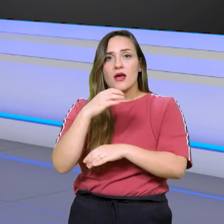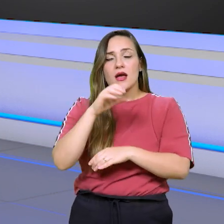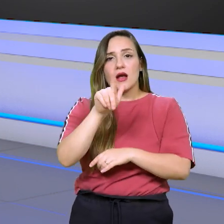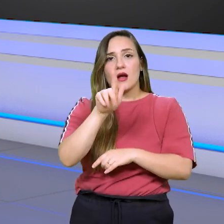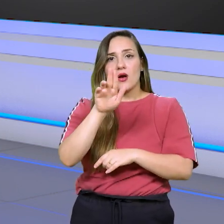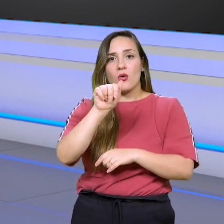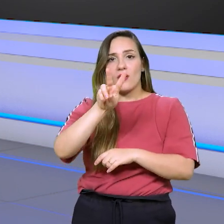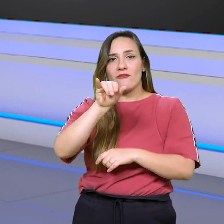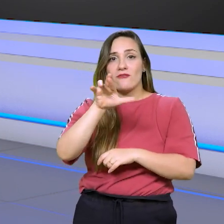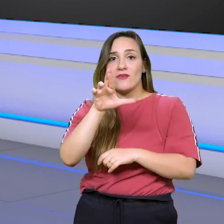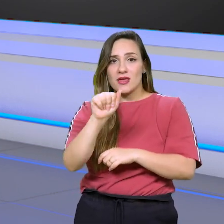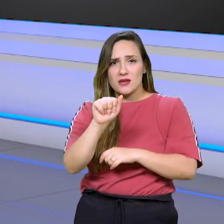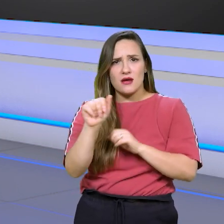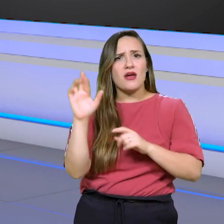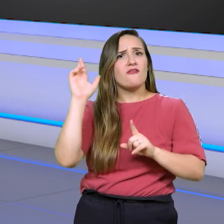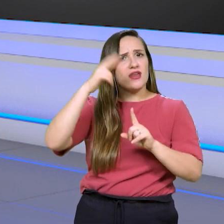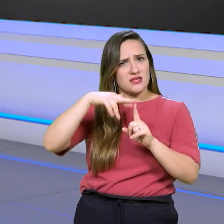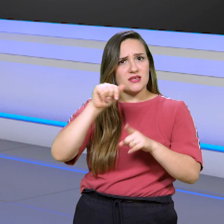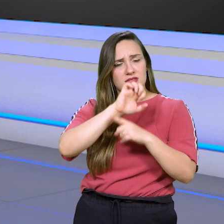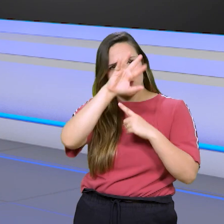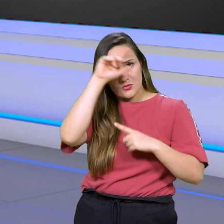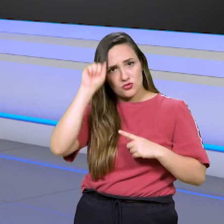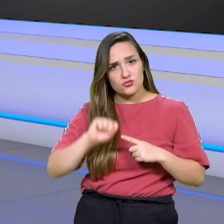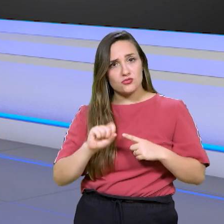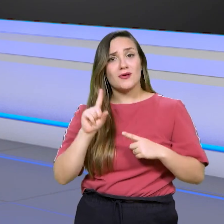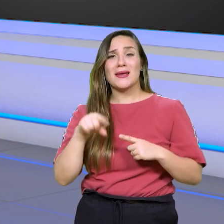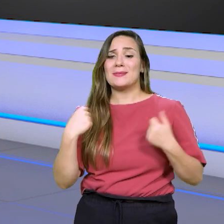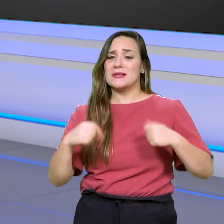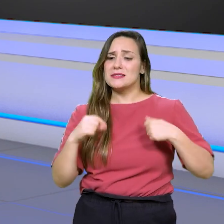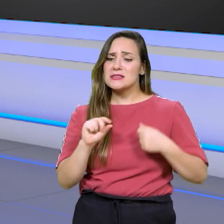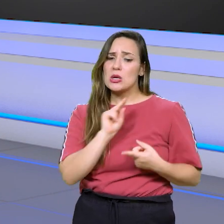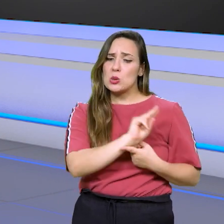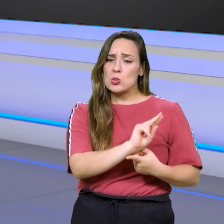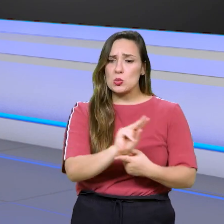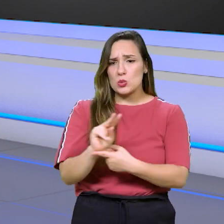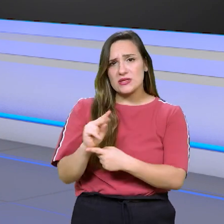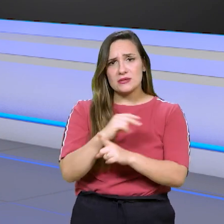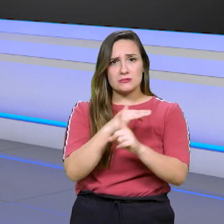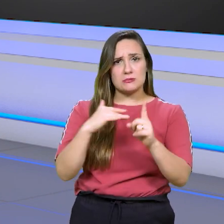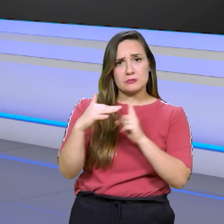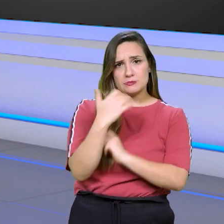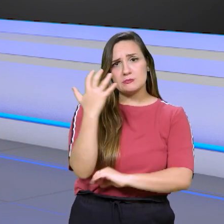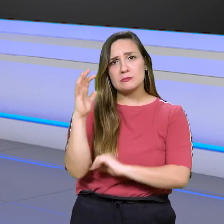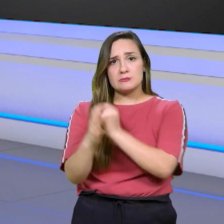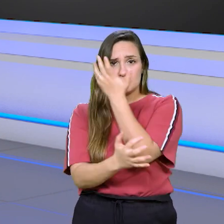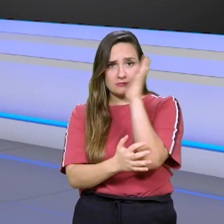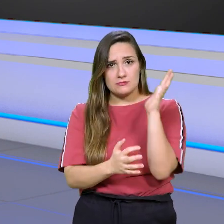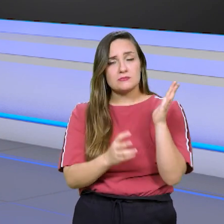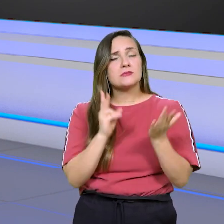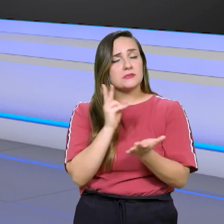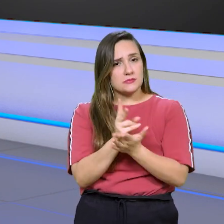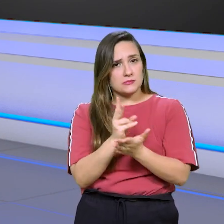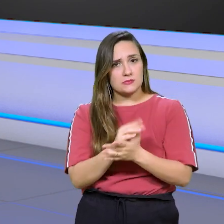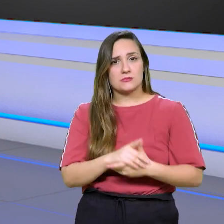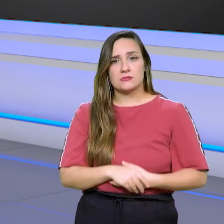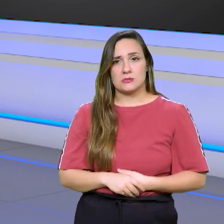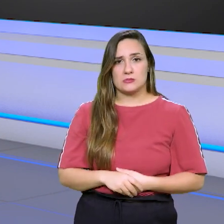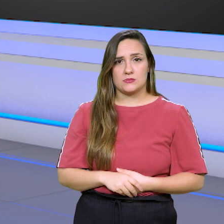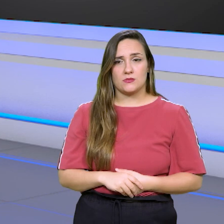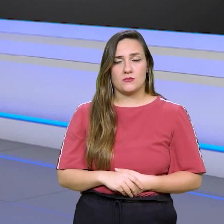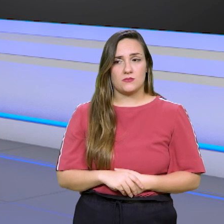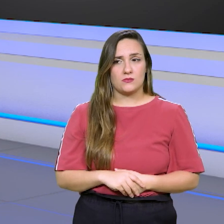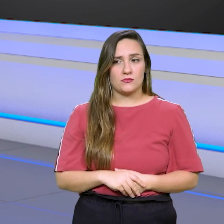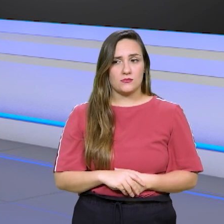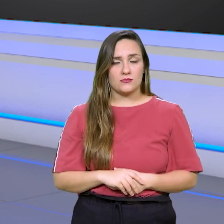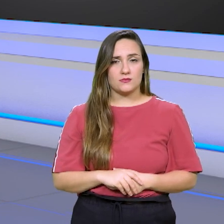guavira, fruto símbolo do Estado. Uma ação de conscientização sobre a necessidade de preservação e cuidado